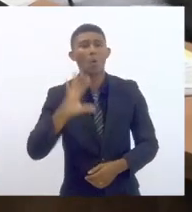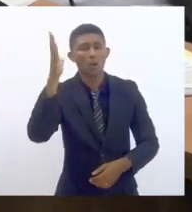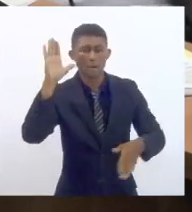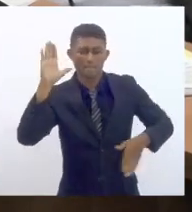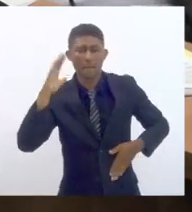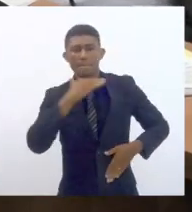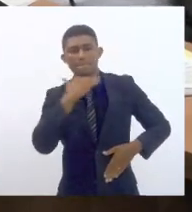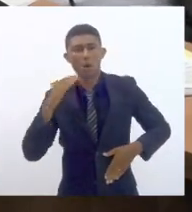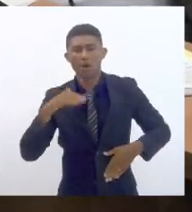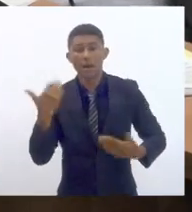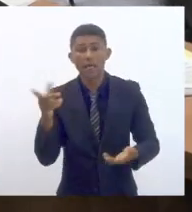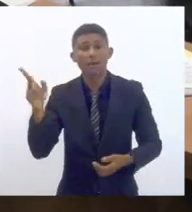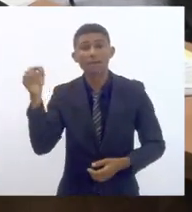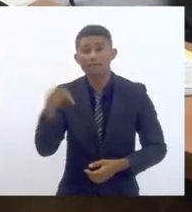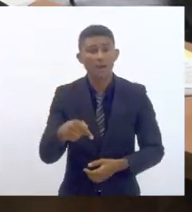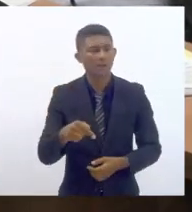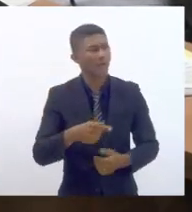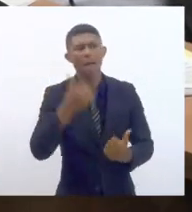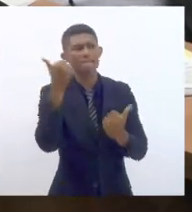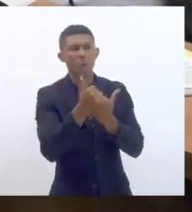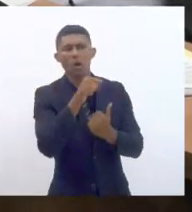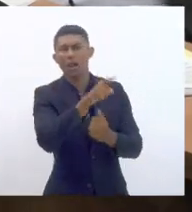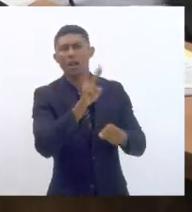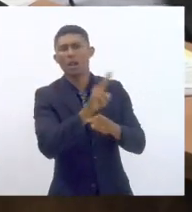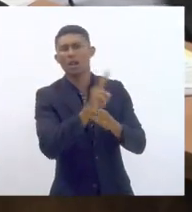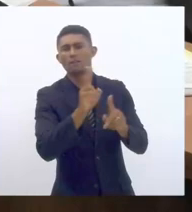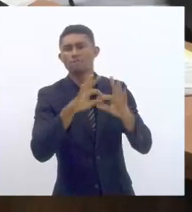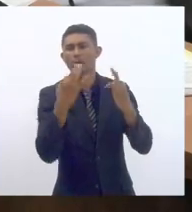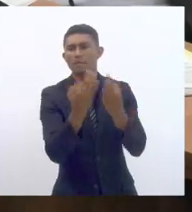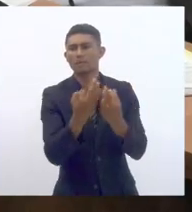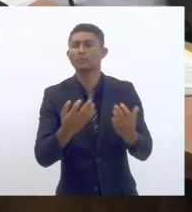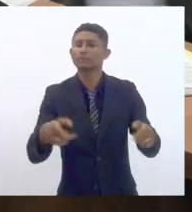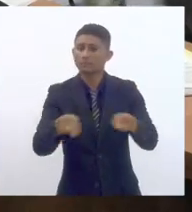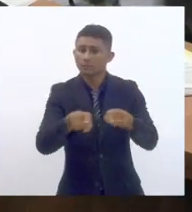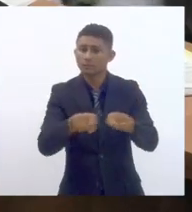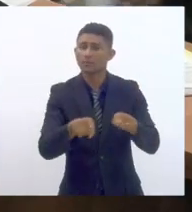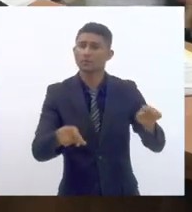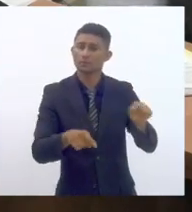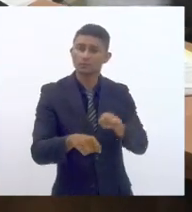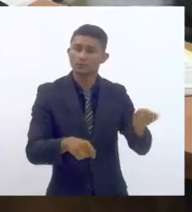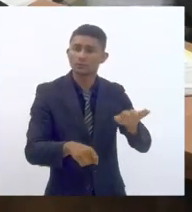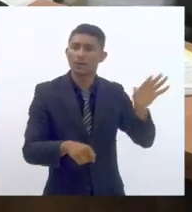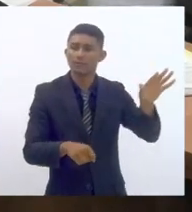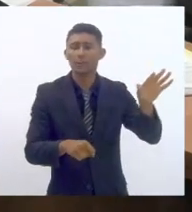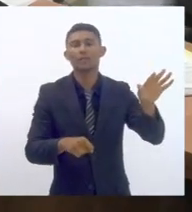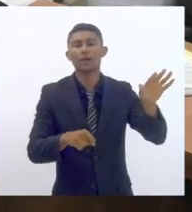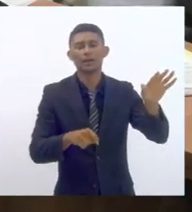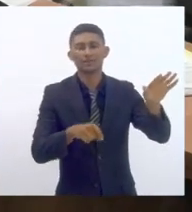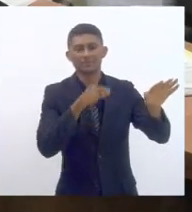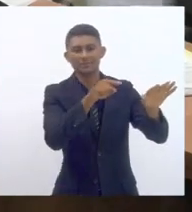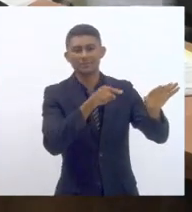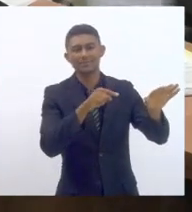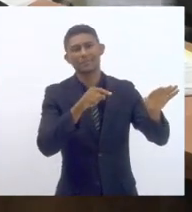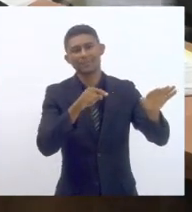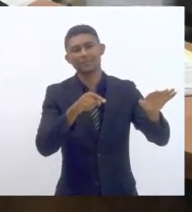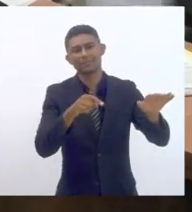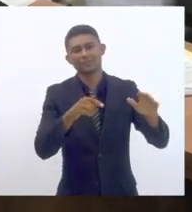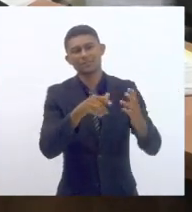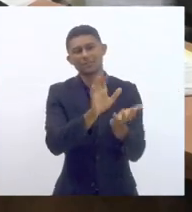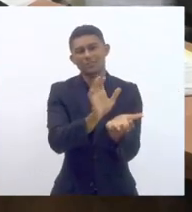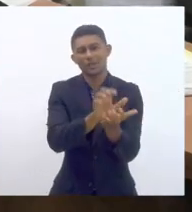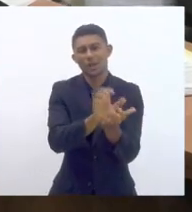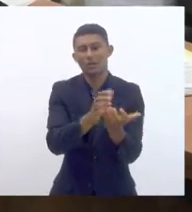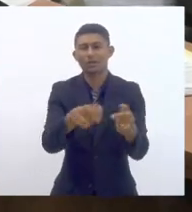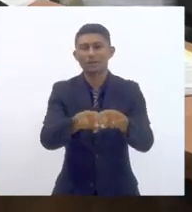vem para cá criticar, ela vem para cá defender família de vagabundo. Né? Foi assim na favela da Vila Cruzeiro, foi assim no Jacarezinho, foi assim